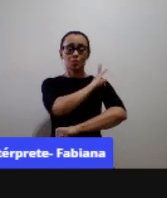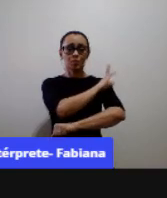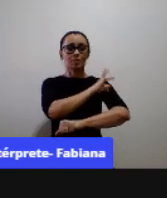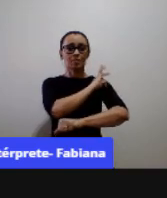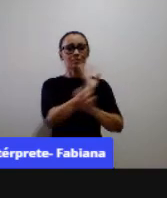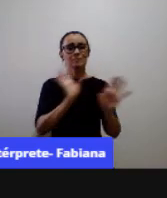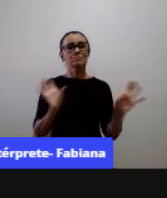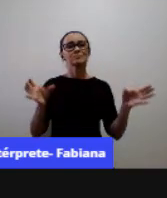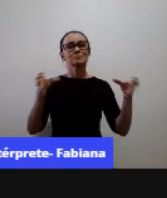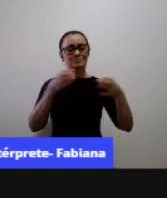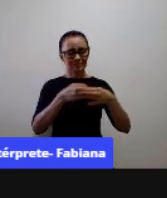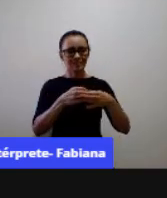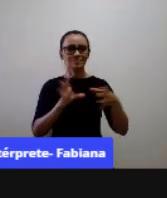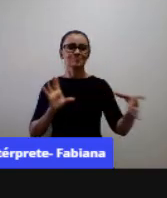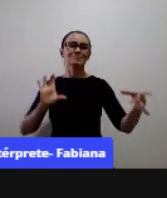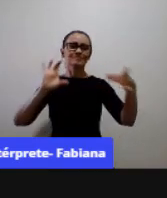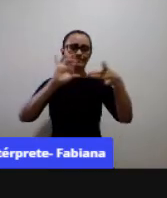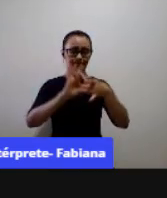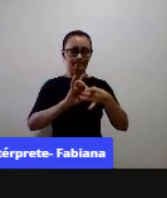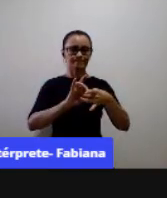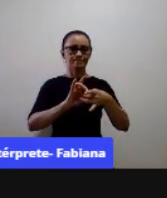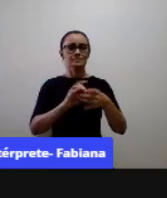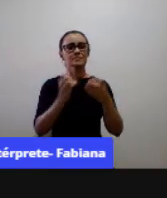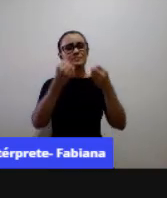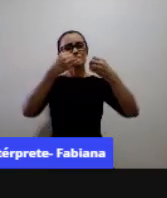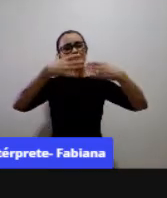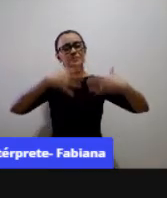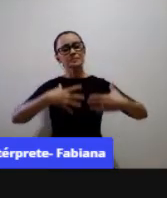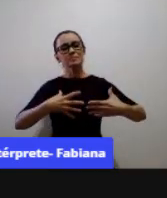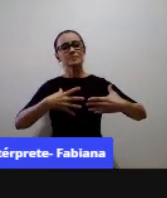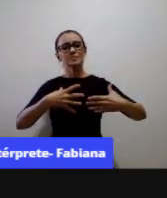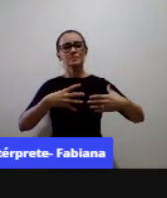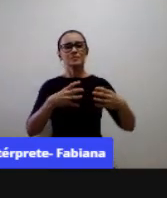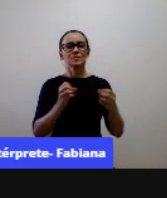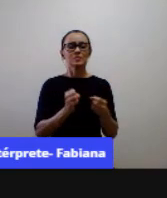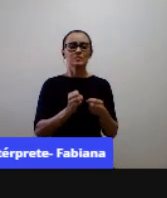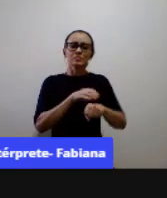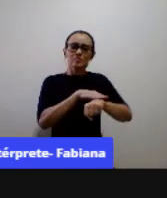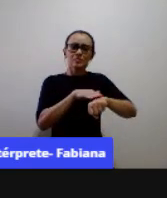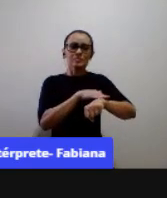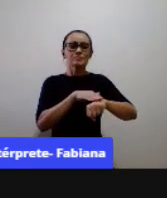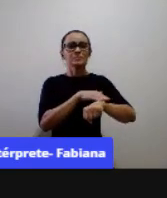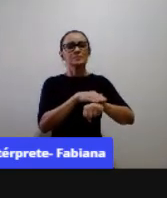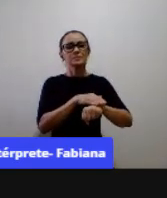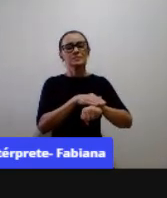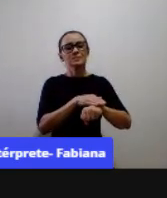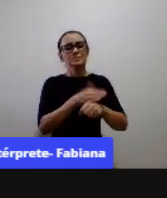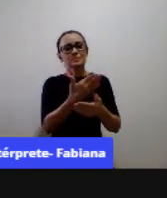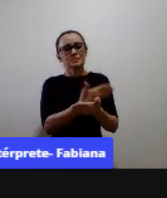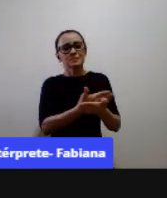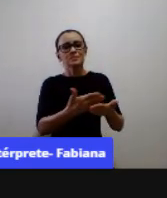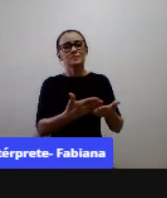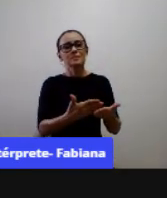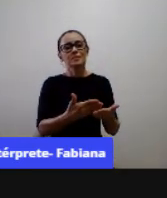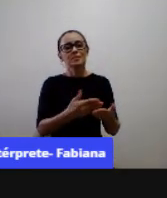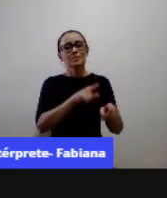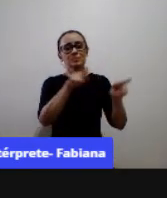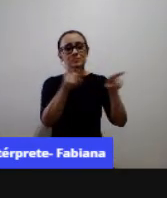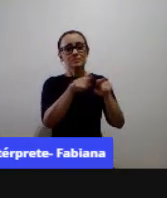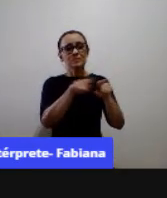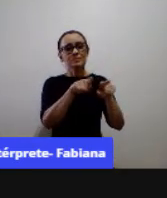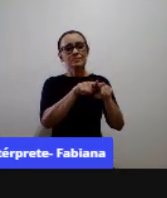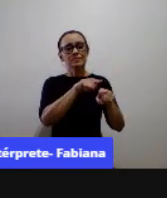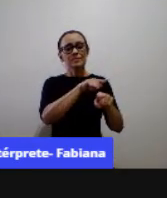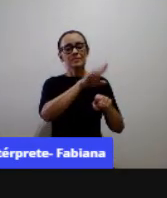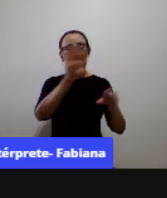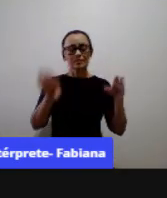unidade escolar. Então, quando a gente fala de reunião inicial, fora a questão família, né? Então, quando a gente fala